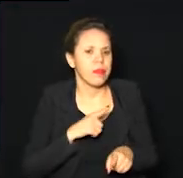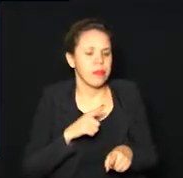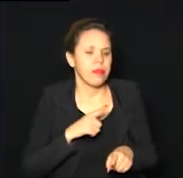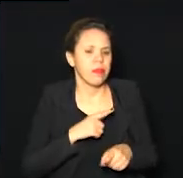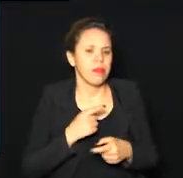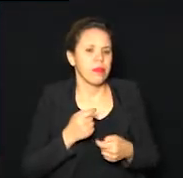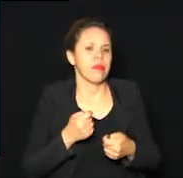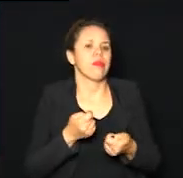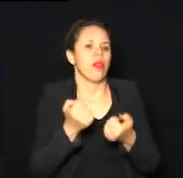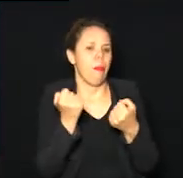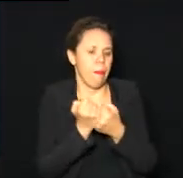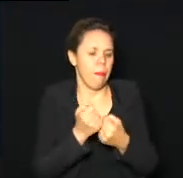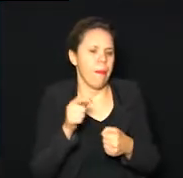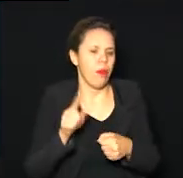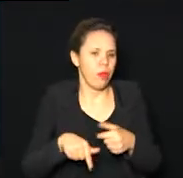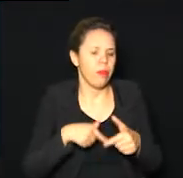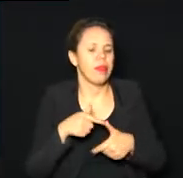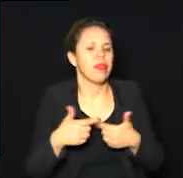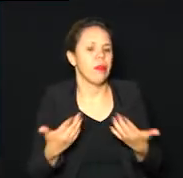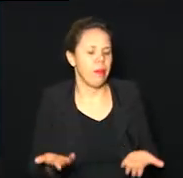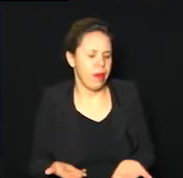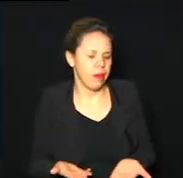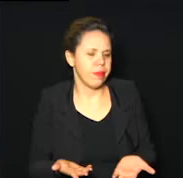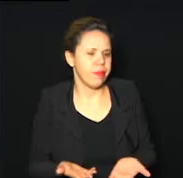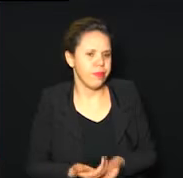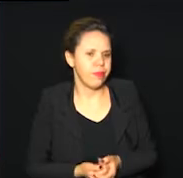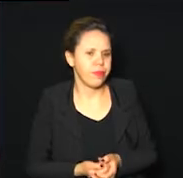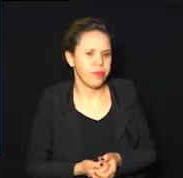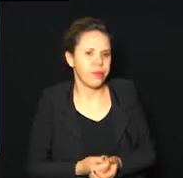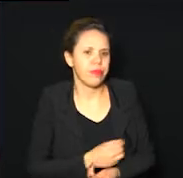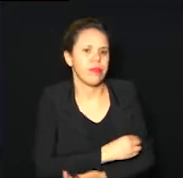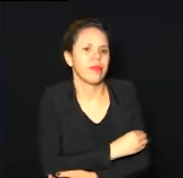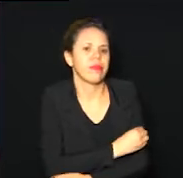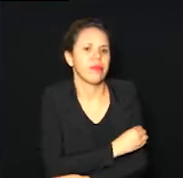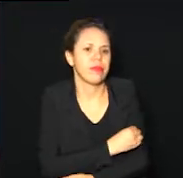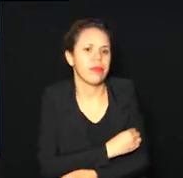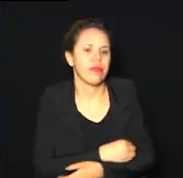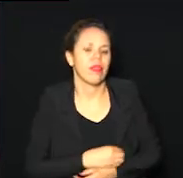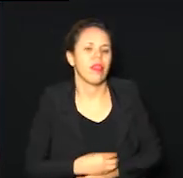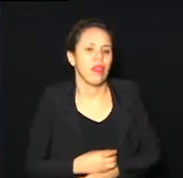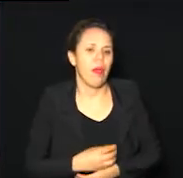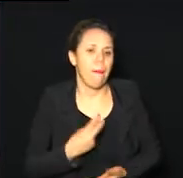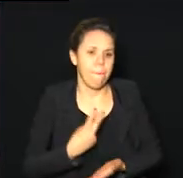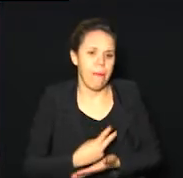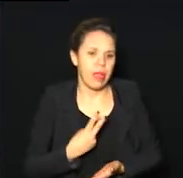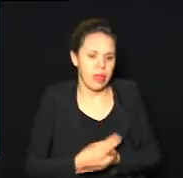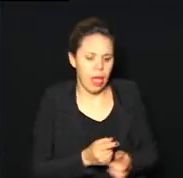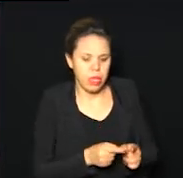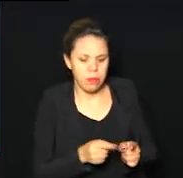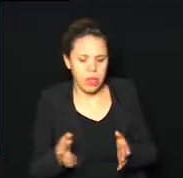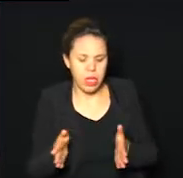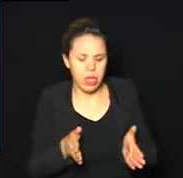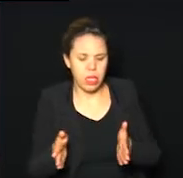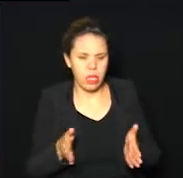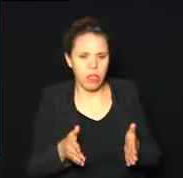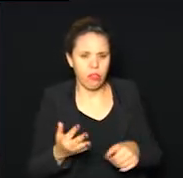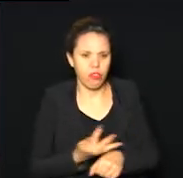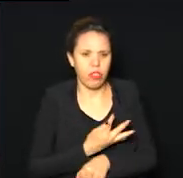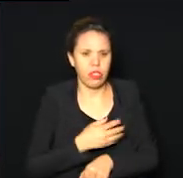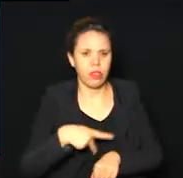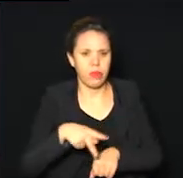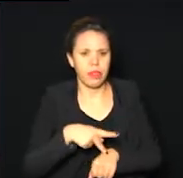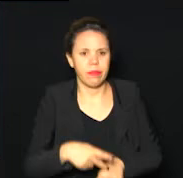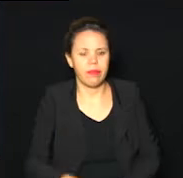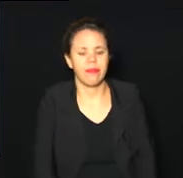trabalho e condições de se manter nesse período de crise do país.